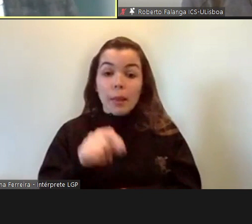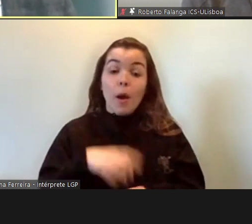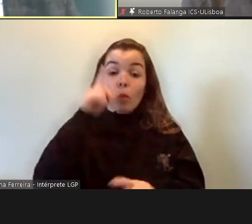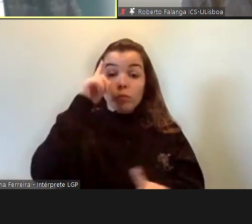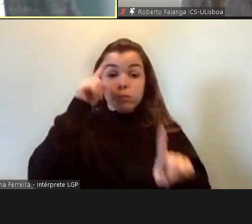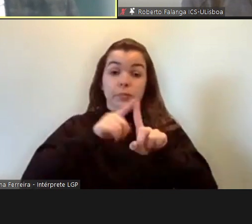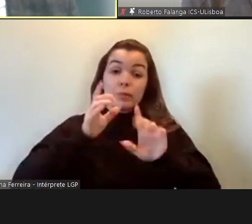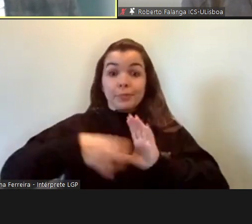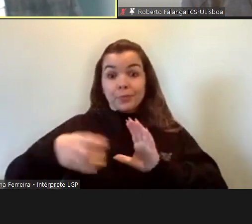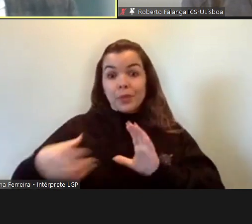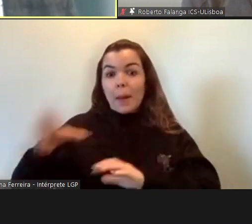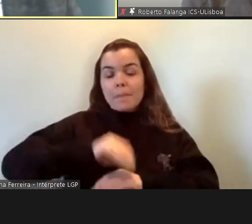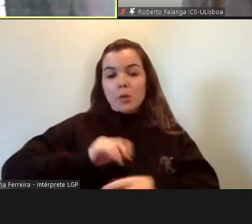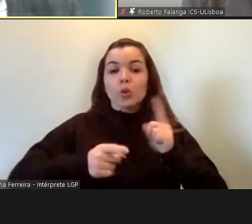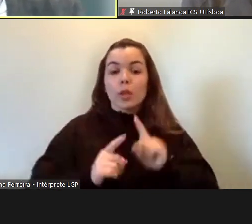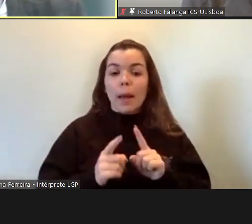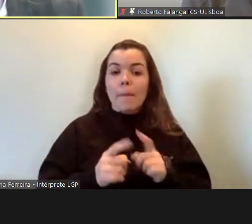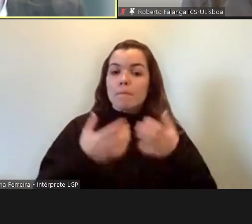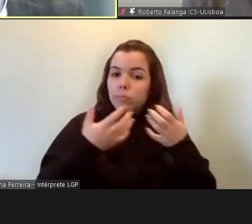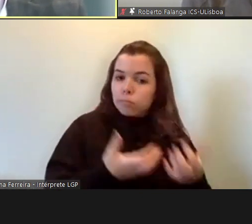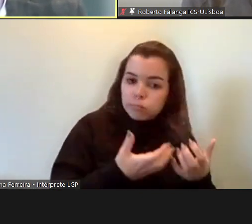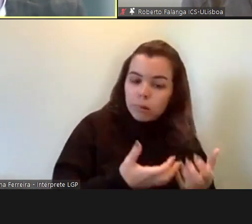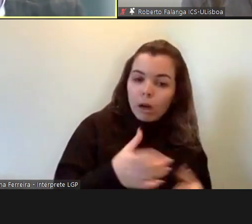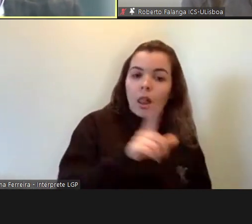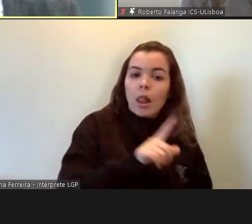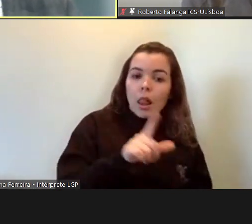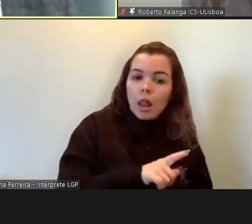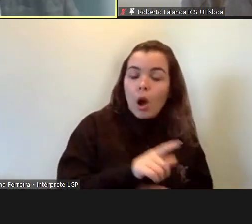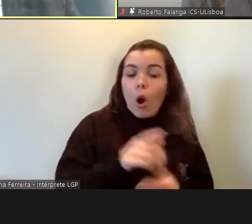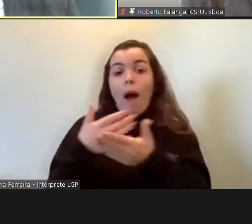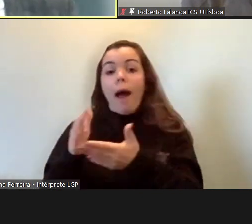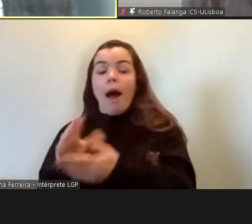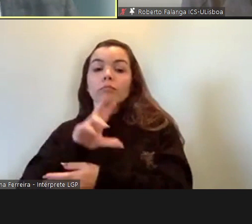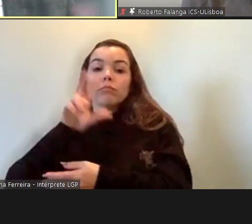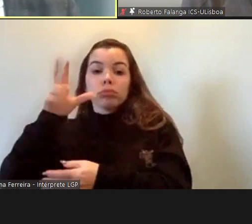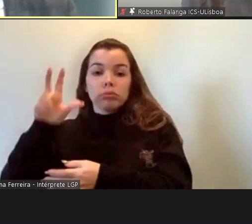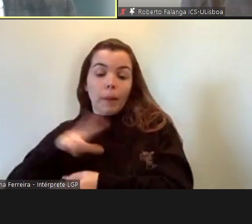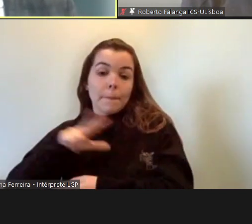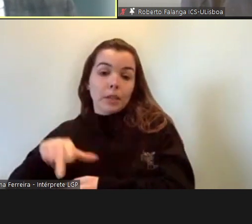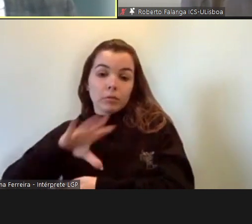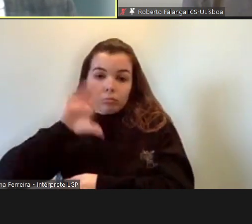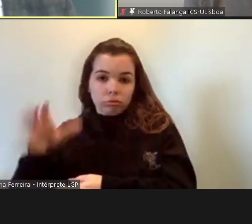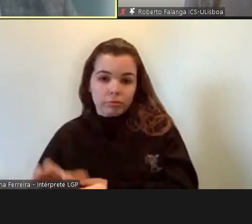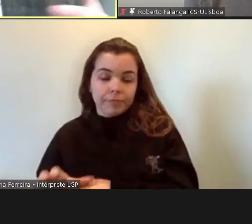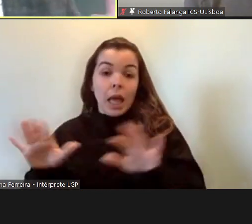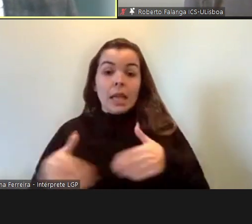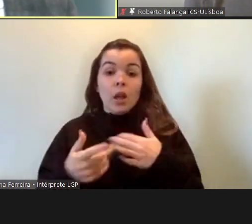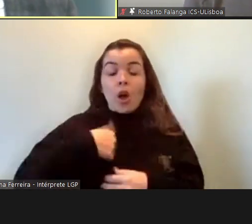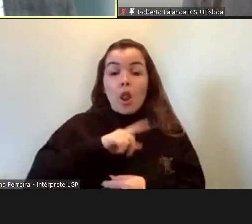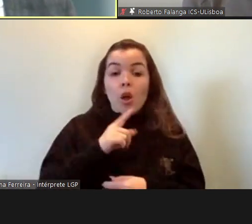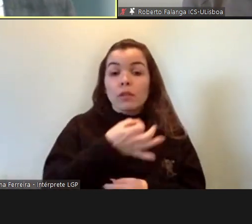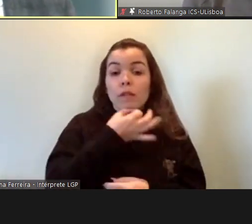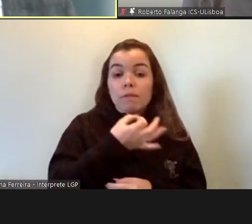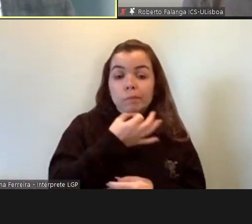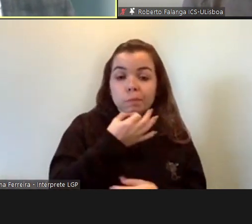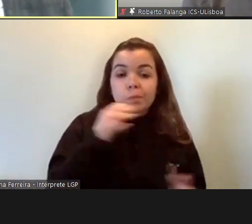mais, que é o peso de Lisboa versus o peso do resto do país, que também é um problema que todos falamos da centralização e das